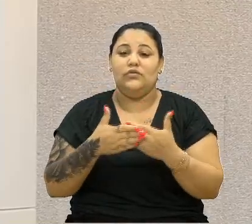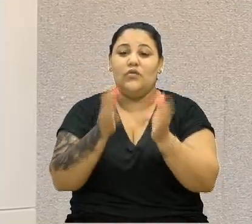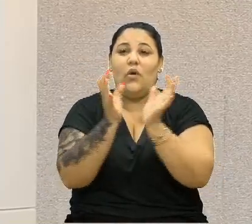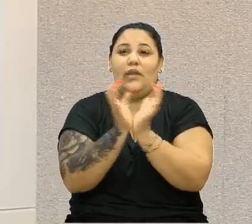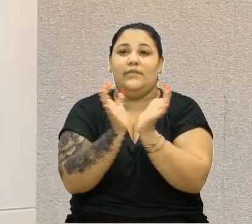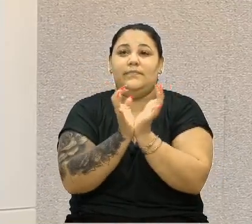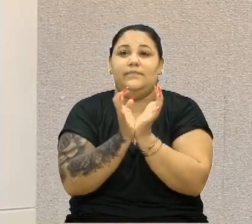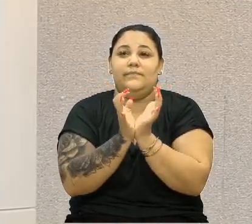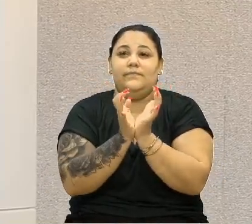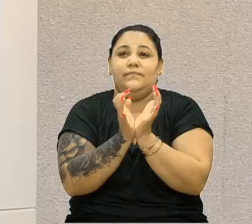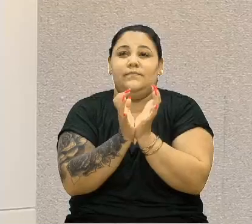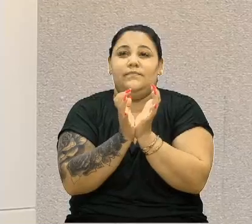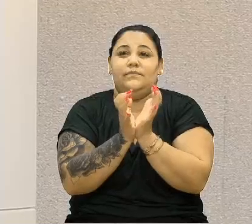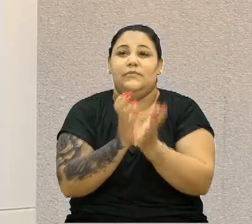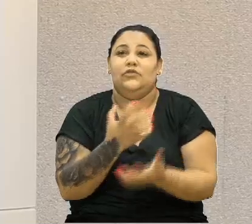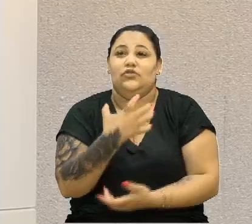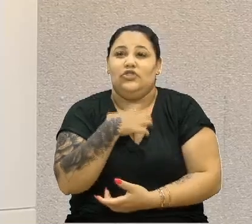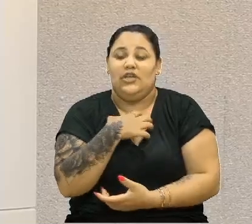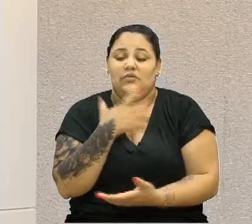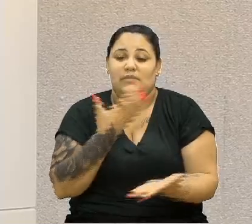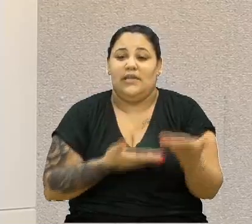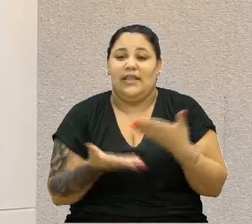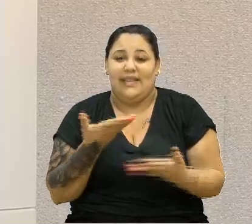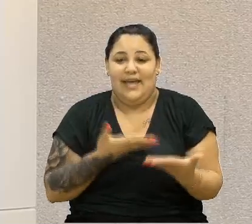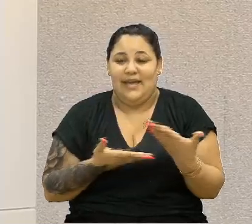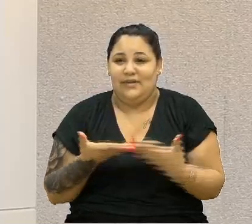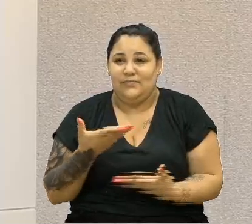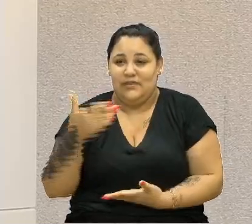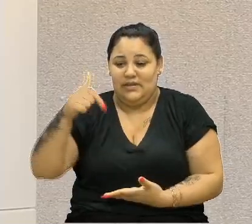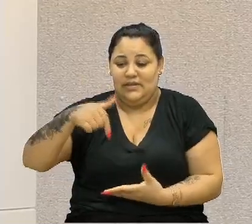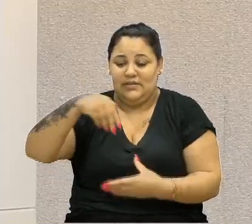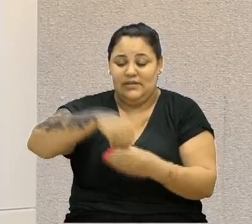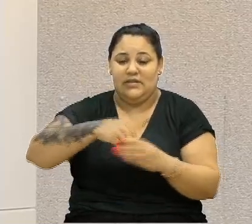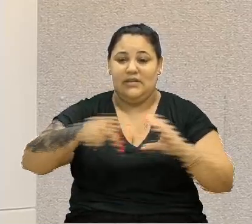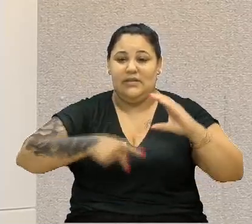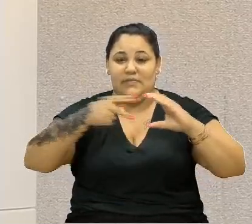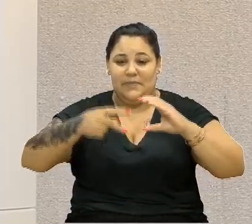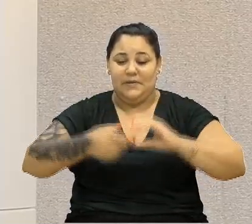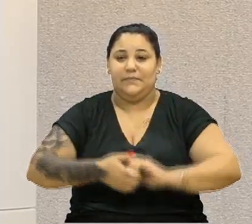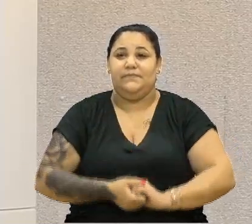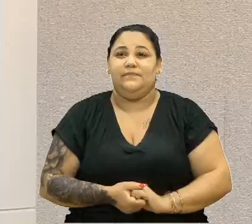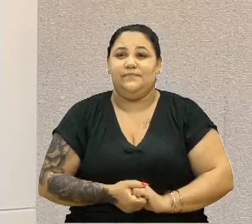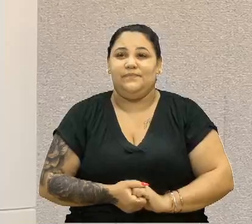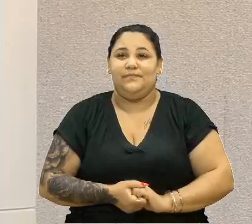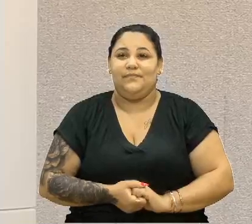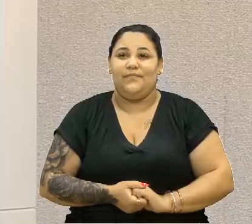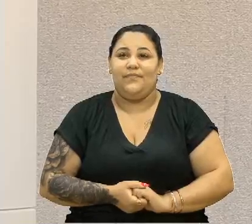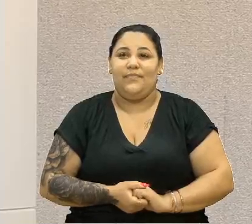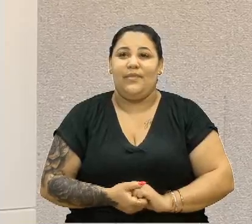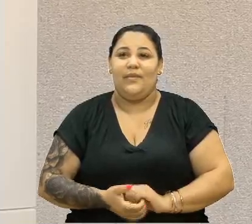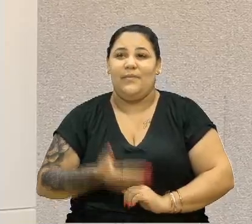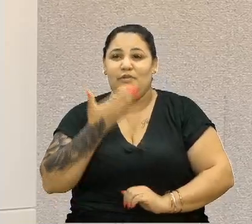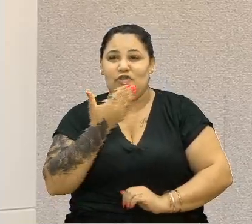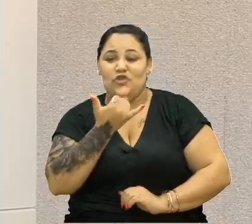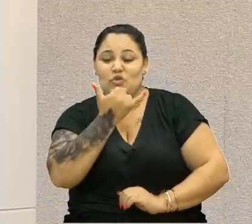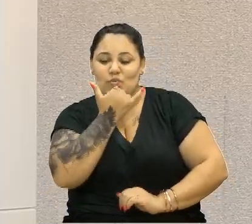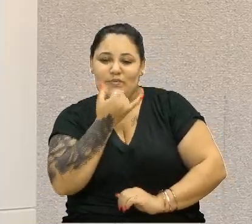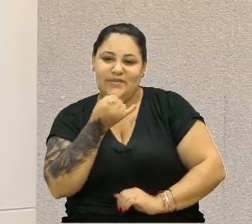colegas pela forma que me trataram dentro da Câmara de Vereadores. Até peço desculpa se alguma vez a